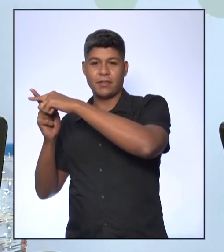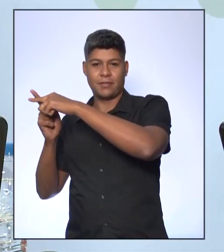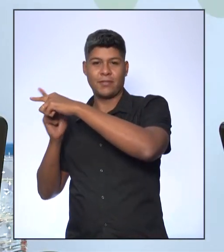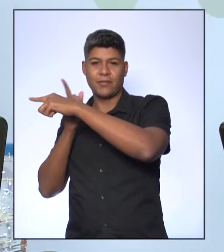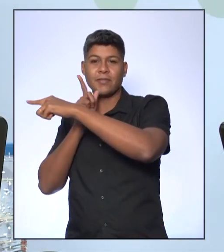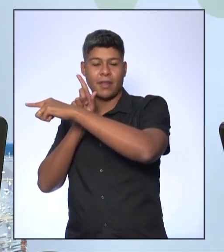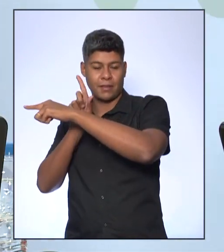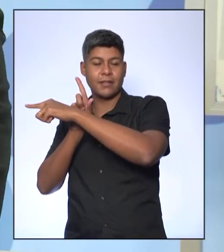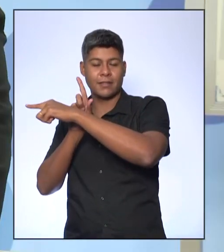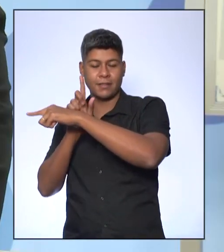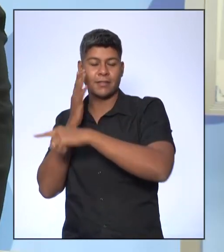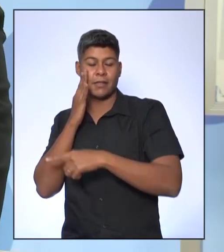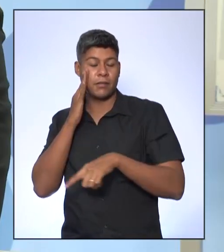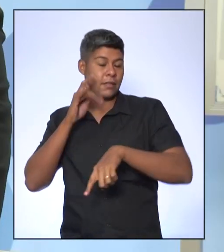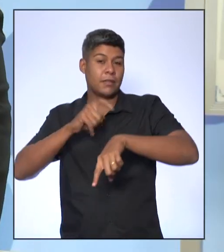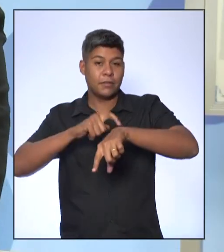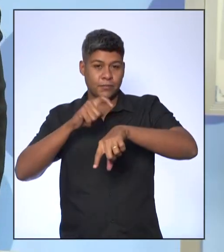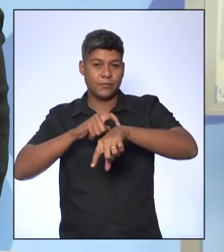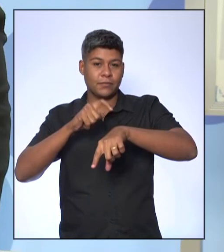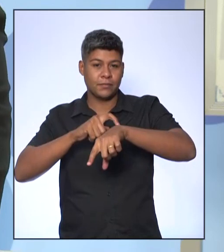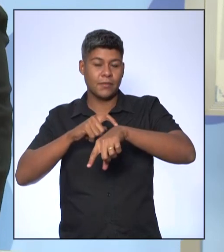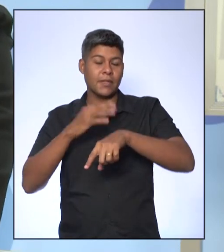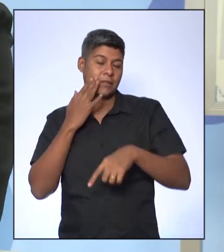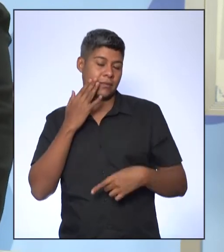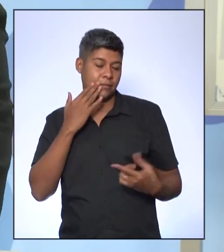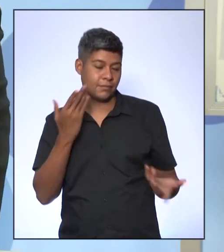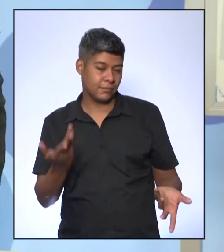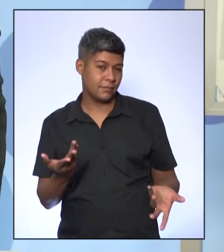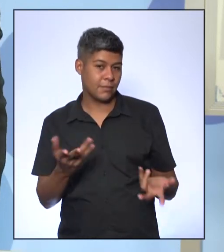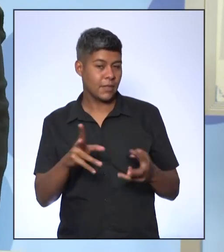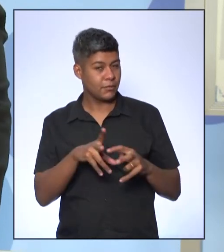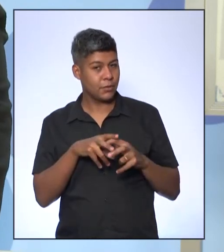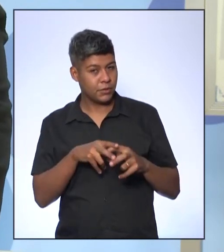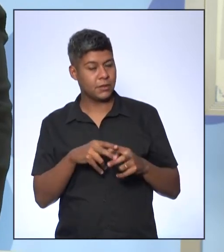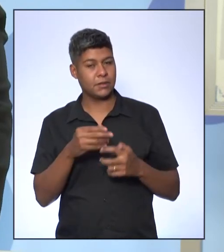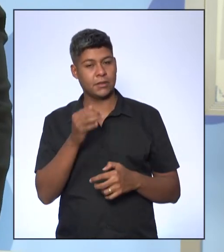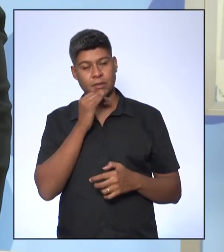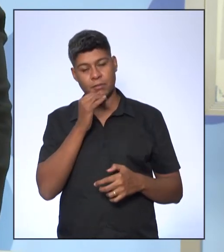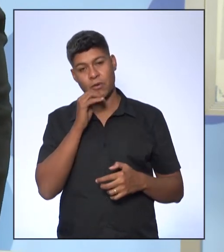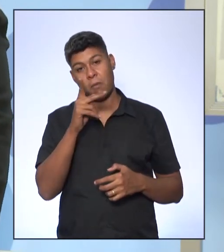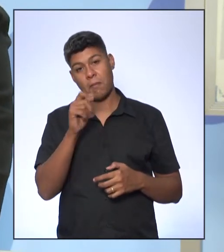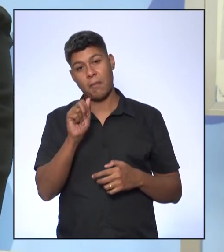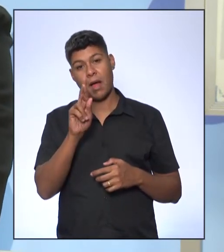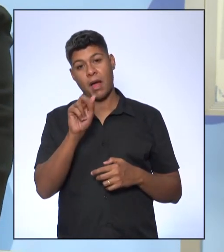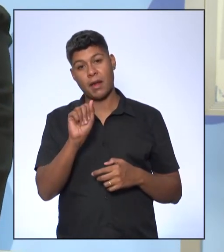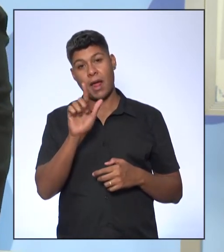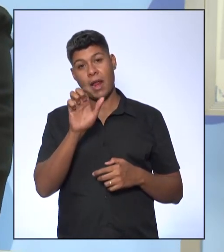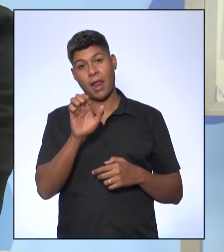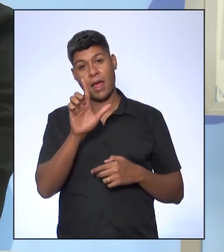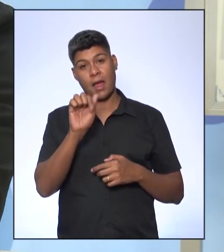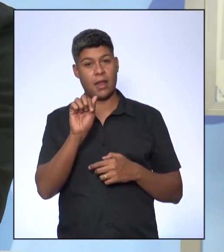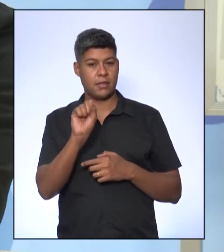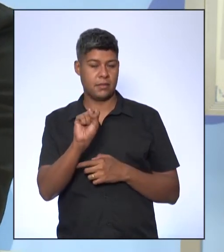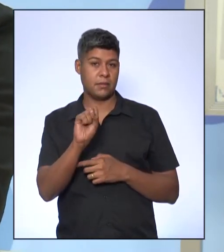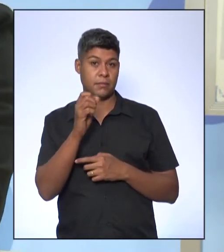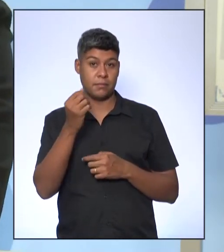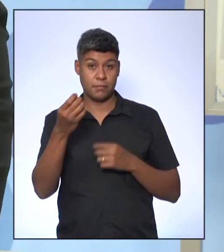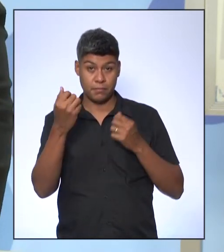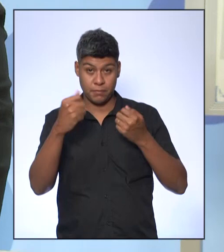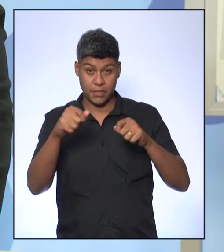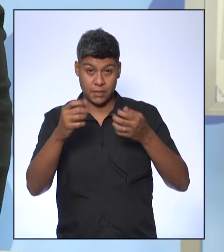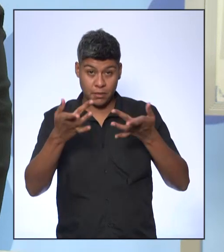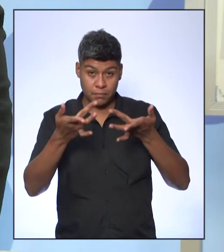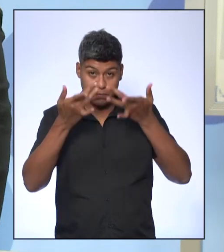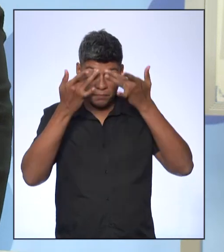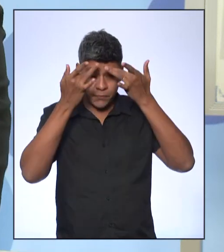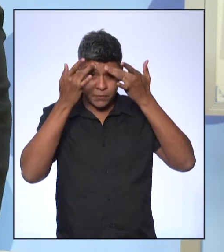mesmo. Perfeito. Em algum momento elas se cortam. Por isso que, no caso, elas não são paralelas. Lembre-se, isso aí vocês podem até anotar